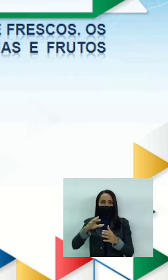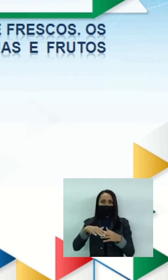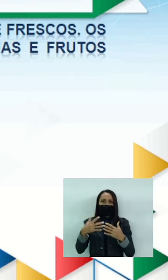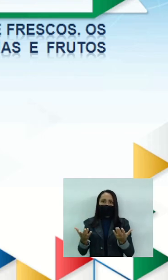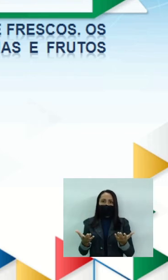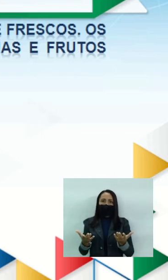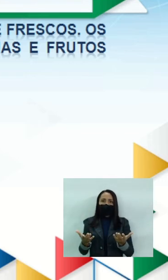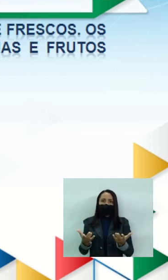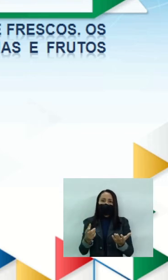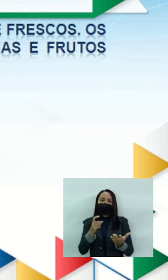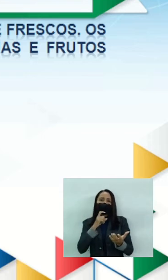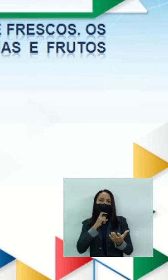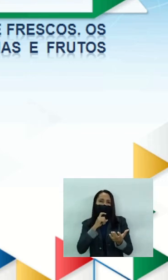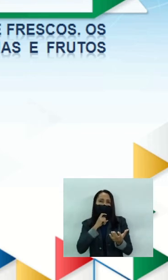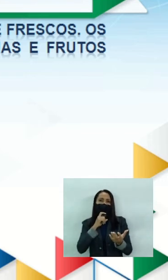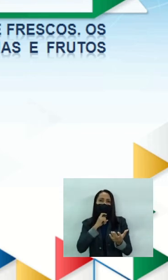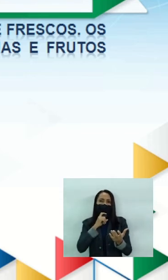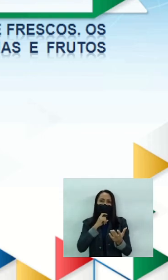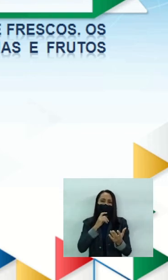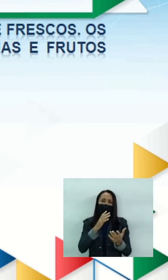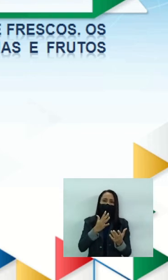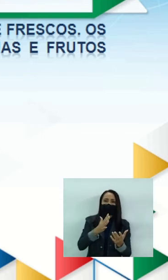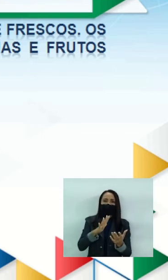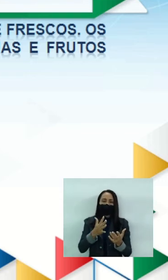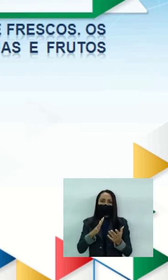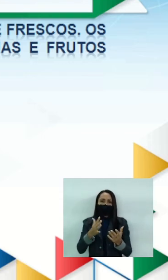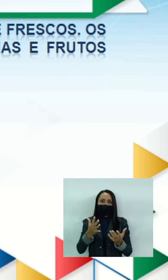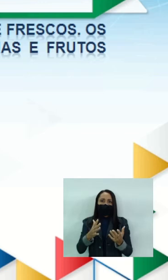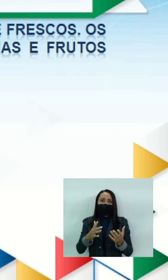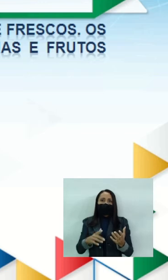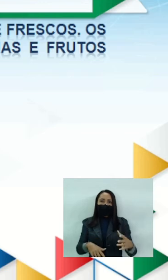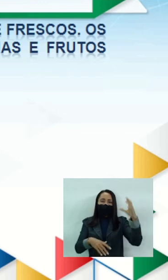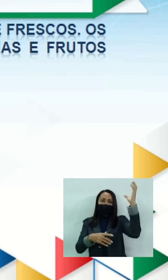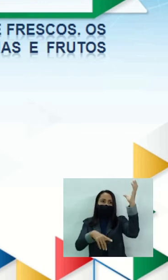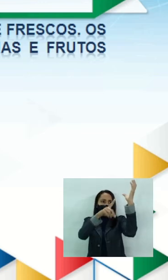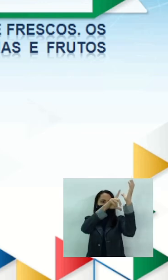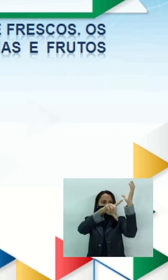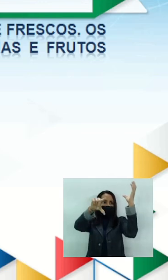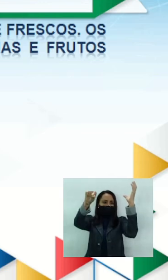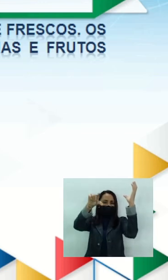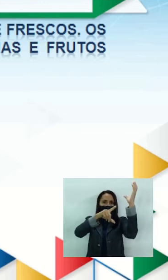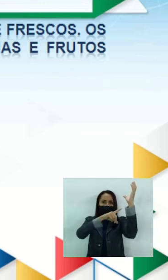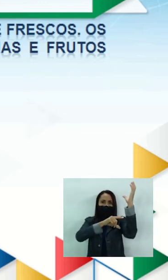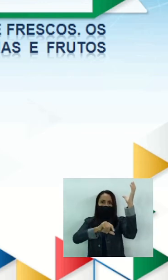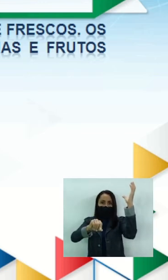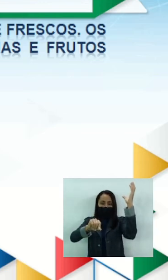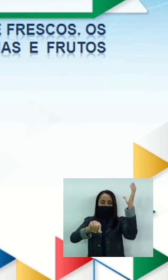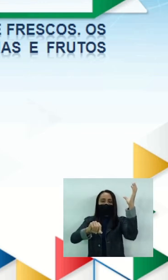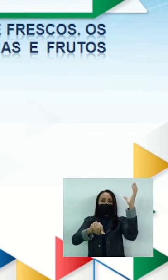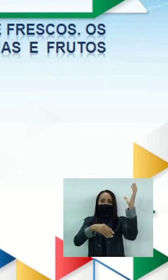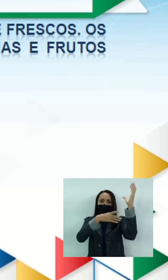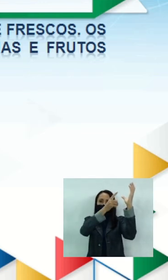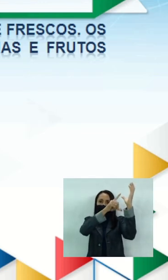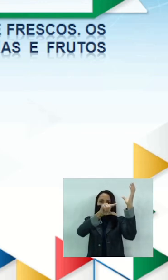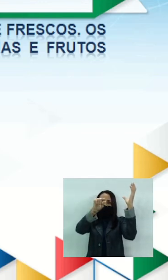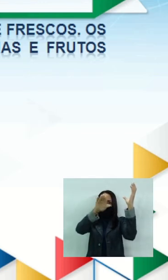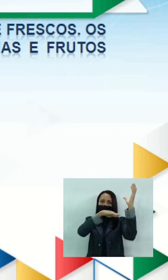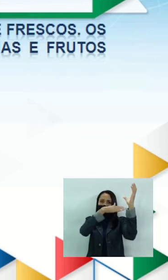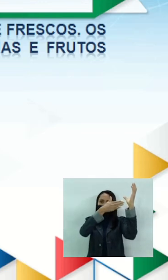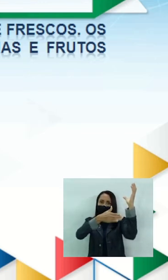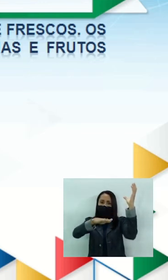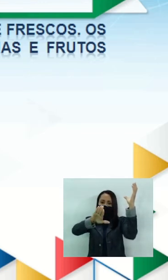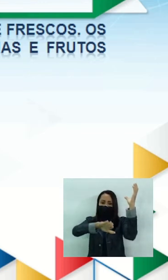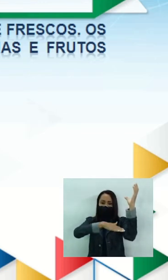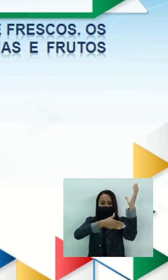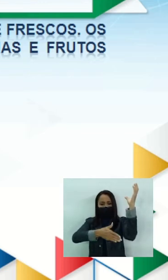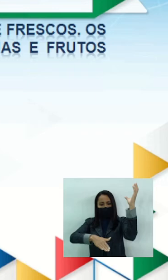frescos. Os jardins e parques ficam cobertos de folhas e frutos maduros que começam a cair. Não começam a cair os frutos que